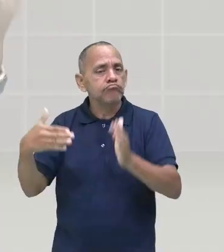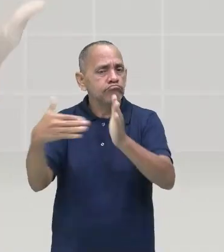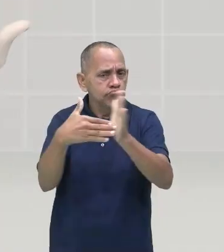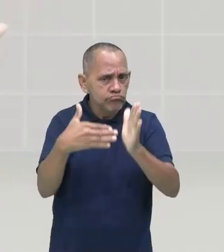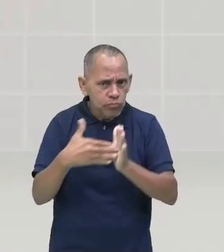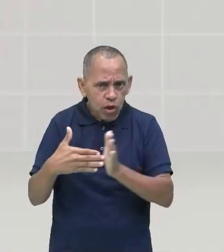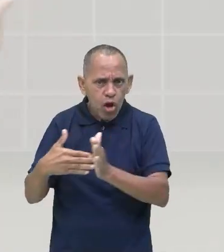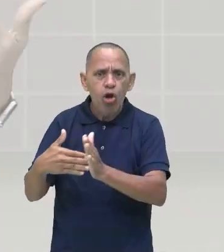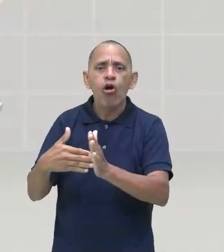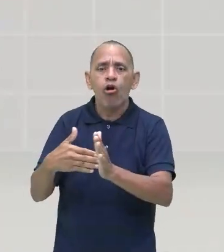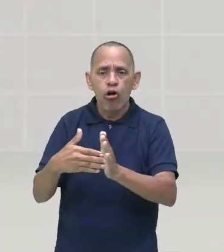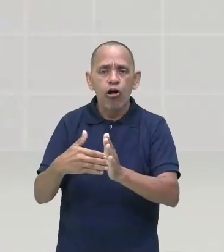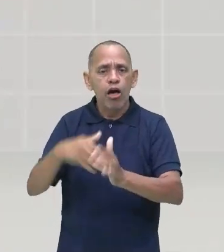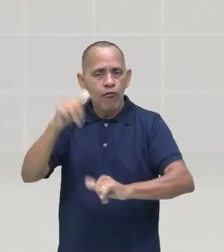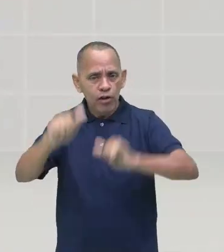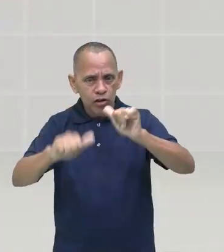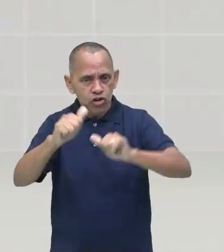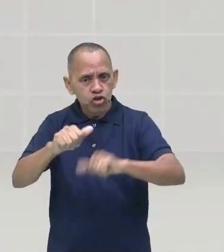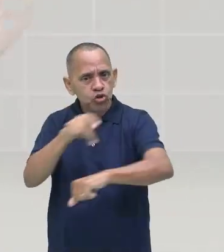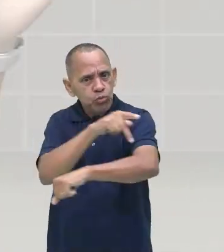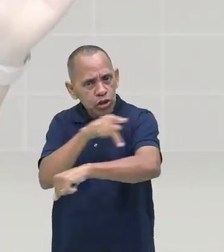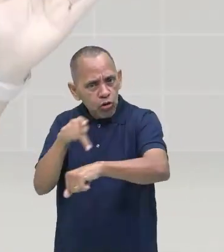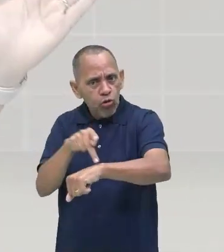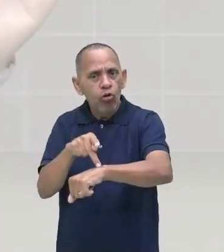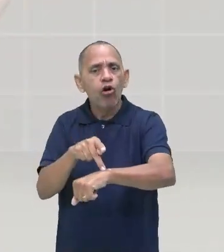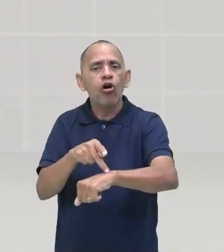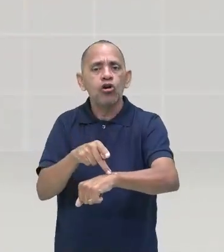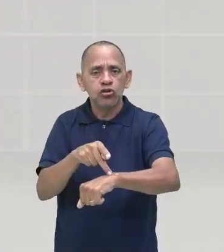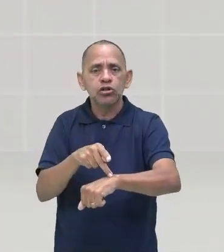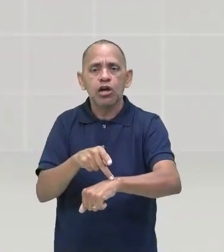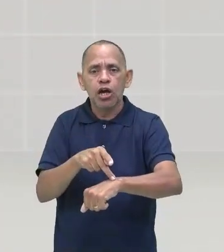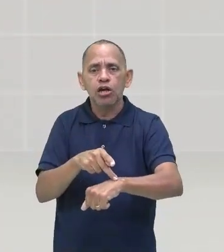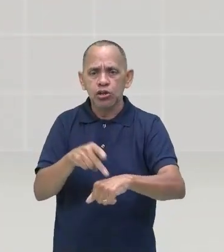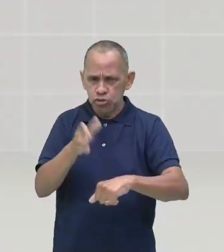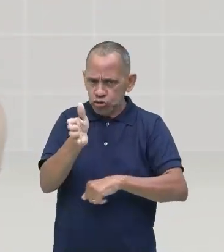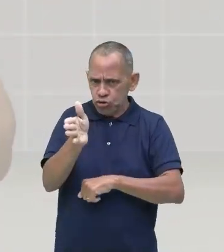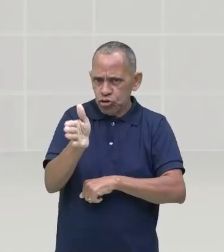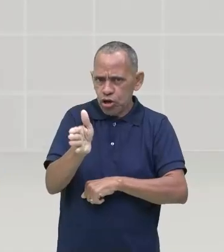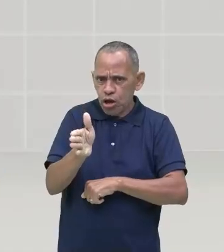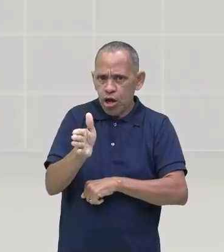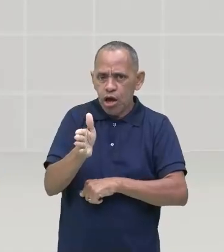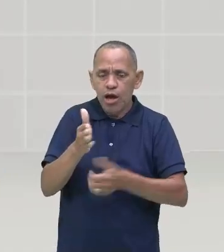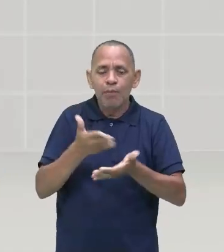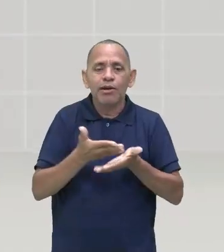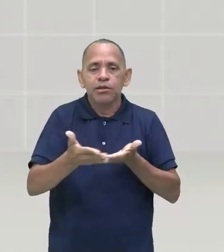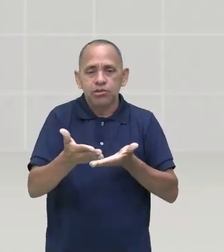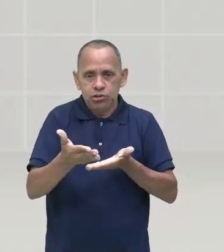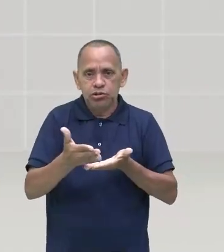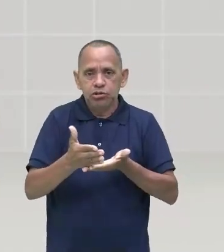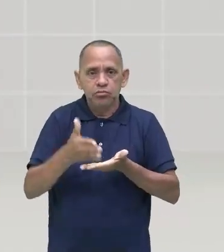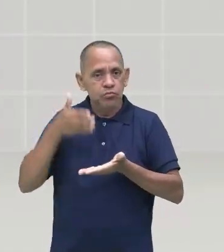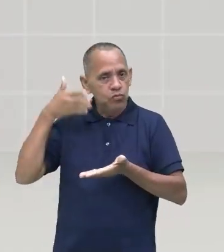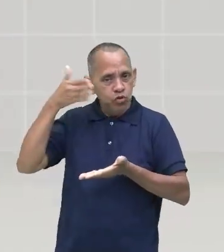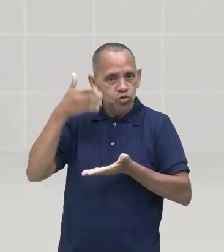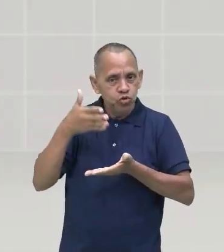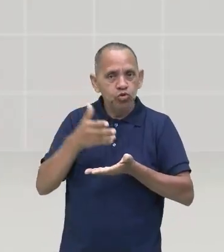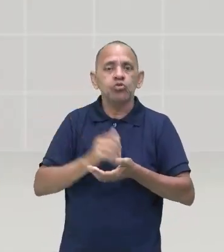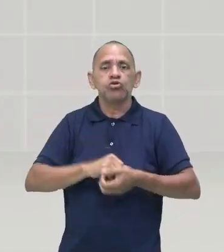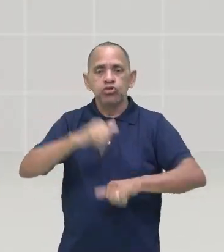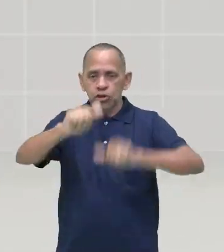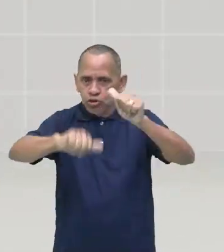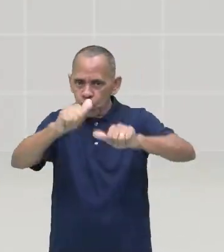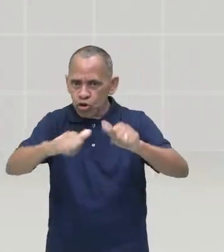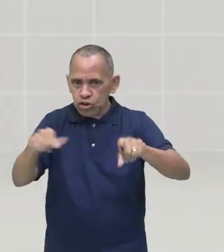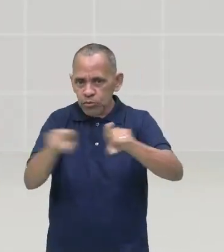mediações pedagógicas que nós fizemos a partir da avaliação diagnóstica estão dando certo ou não. Se não estão